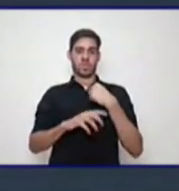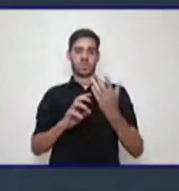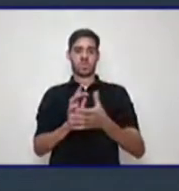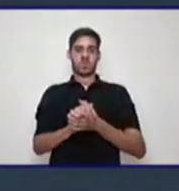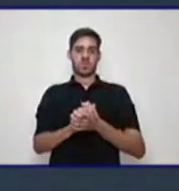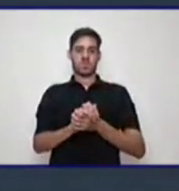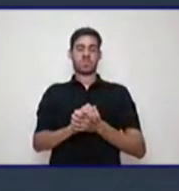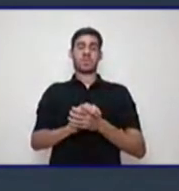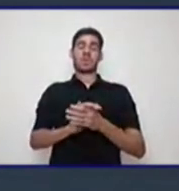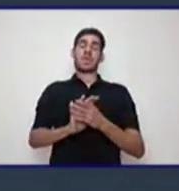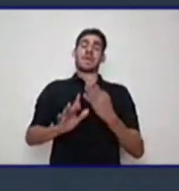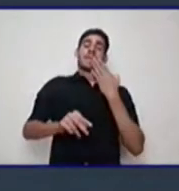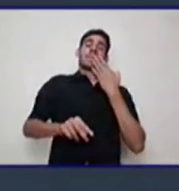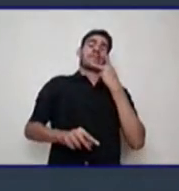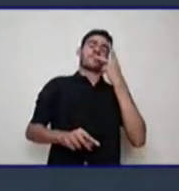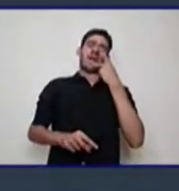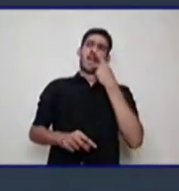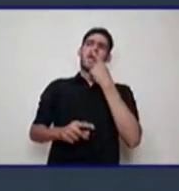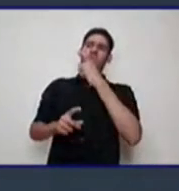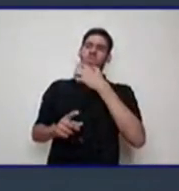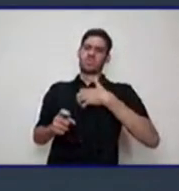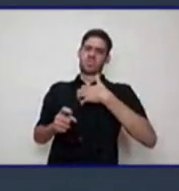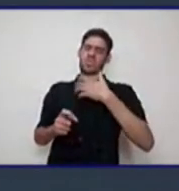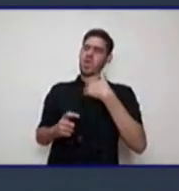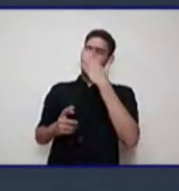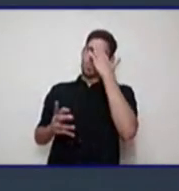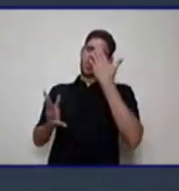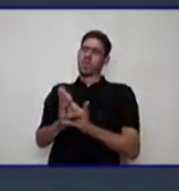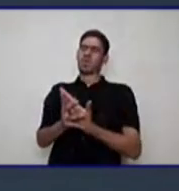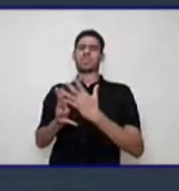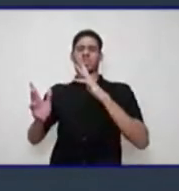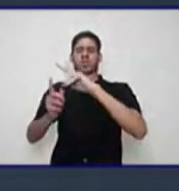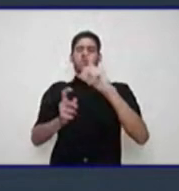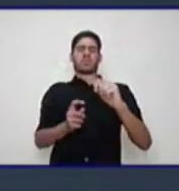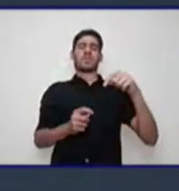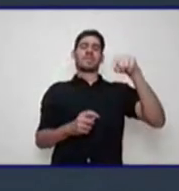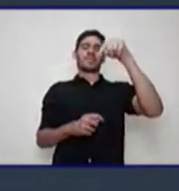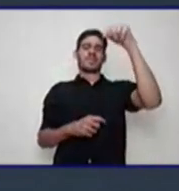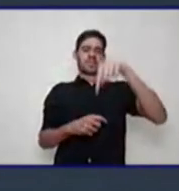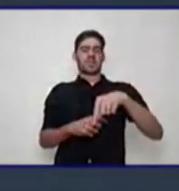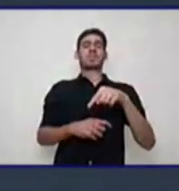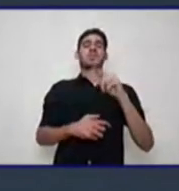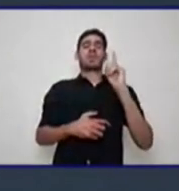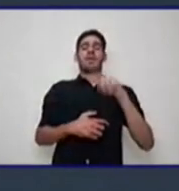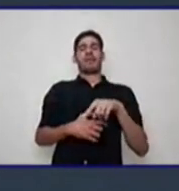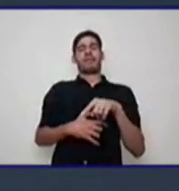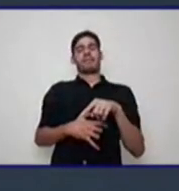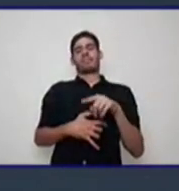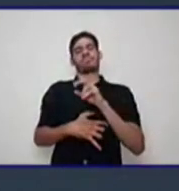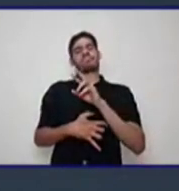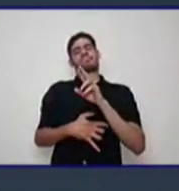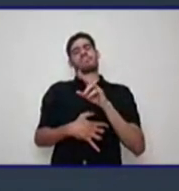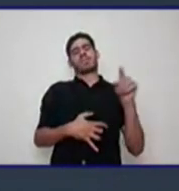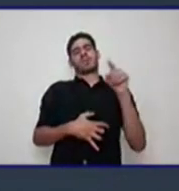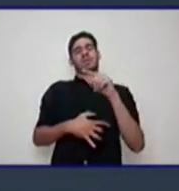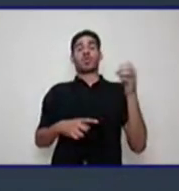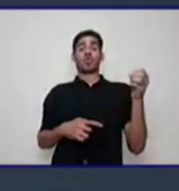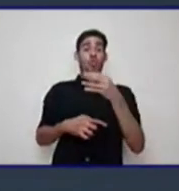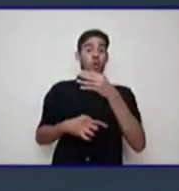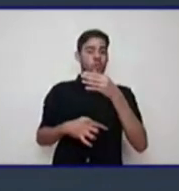a prática dos discursos de ódio, como creio que todos aqui são, esse não é um fenômeno completamente